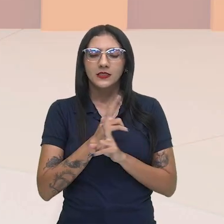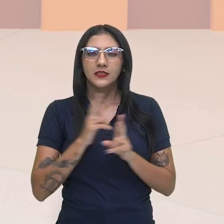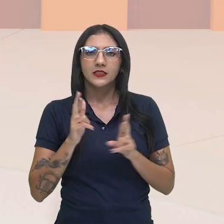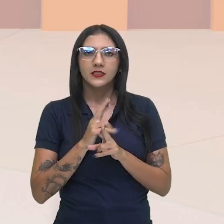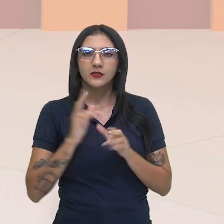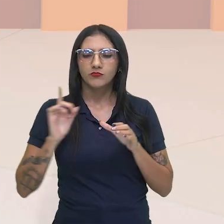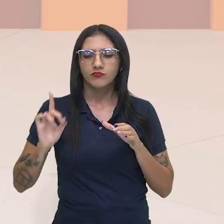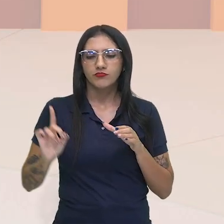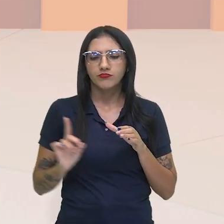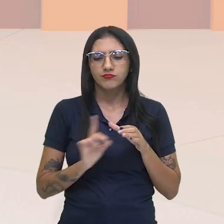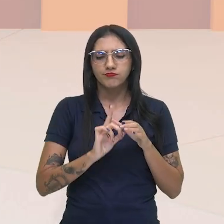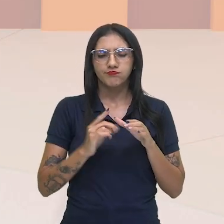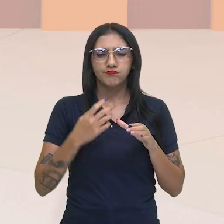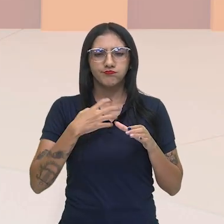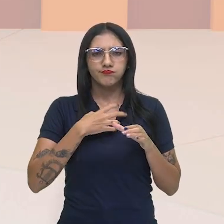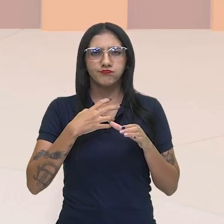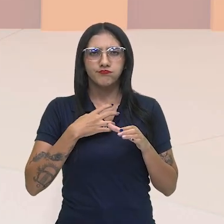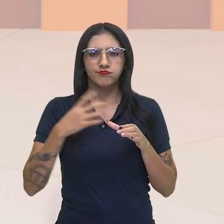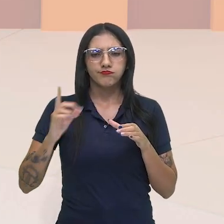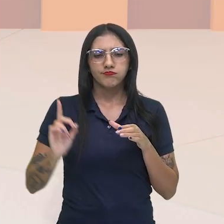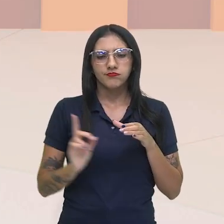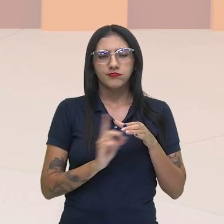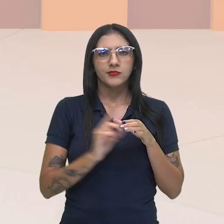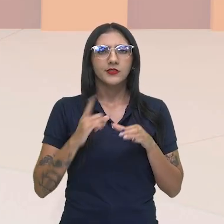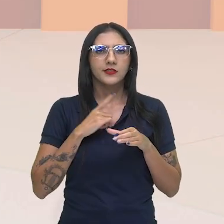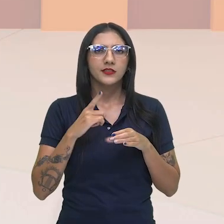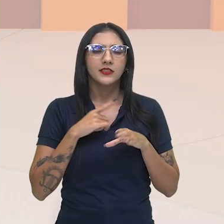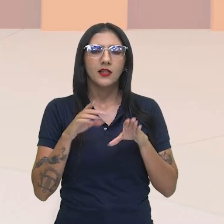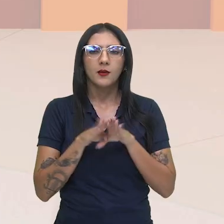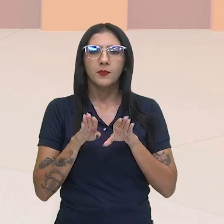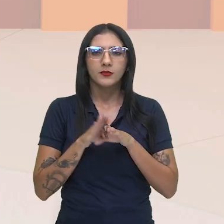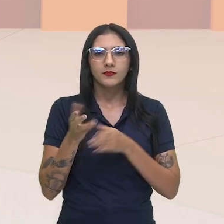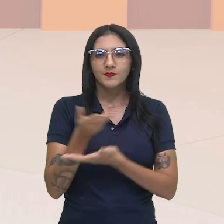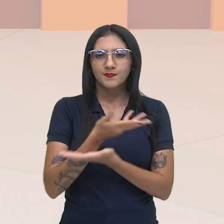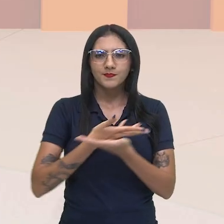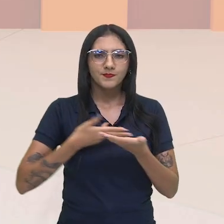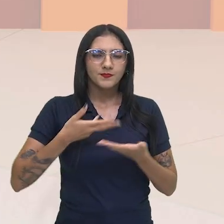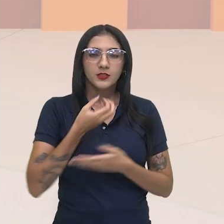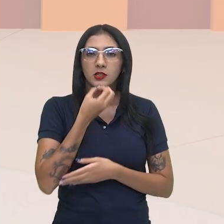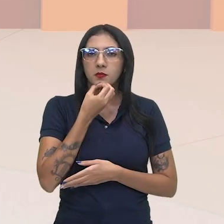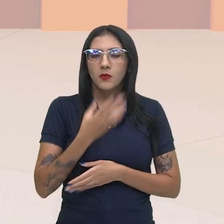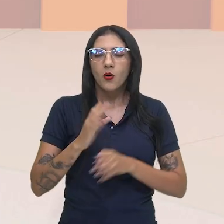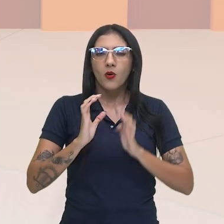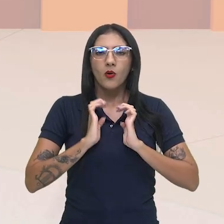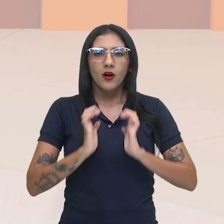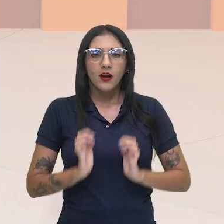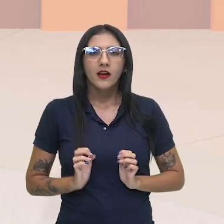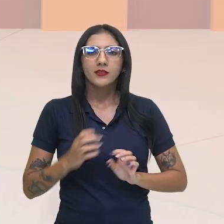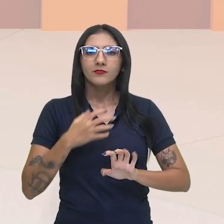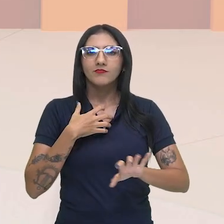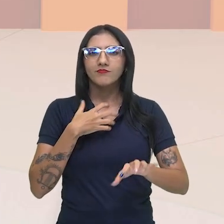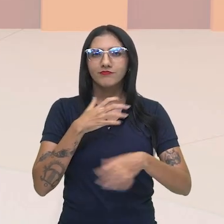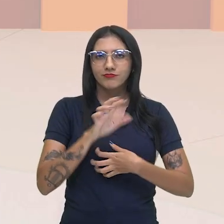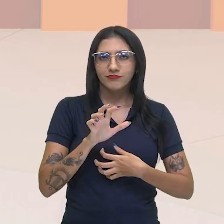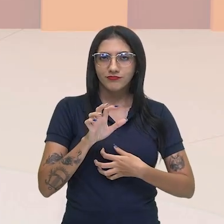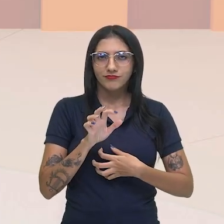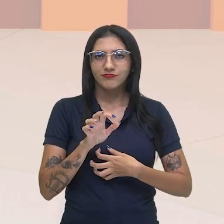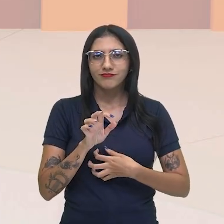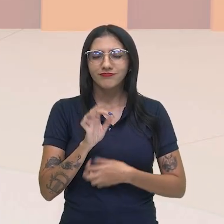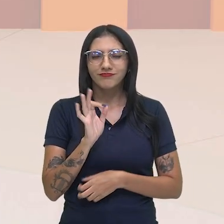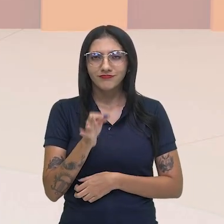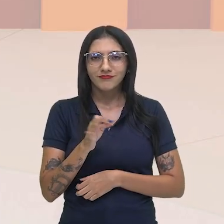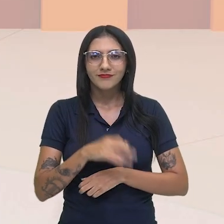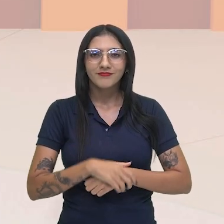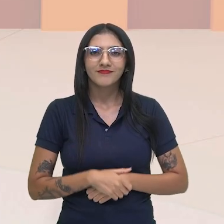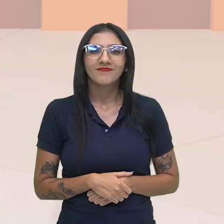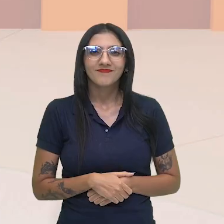esta sociedade e de uma convivência, né, mais fraterna, mais justa, mais solidária. Perfeito, então,